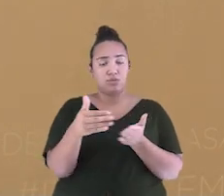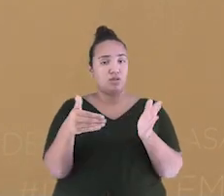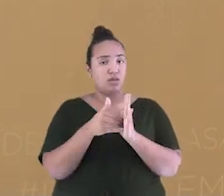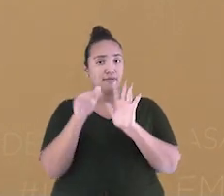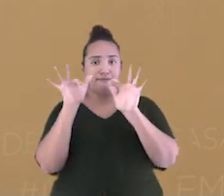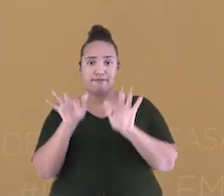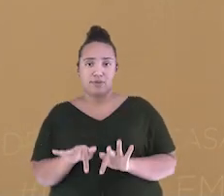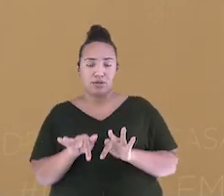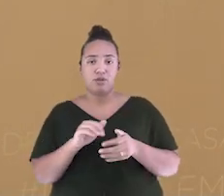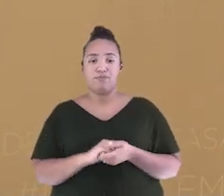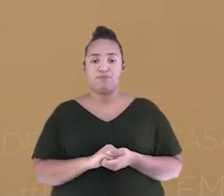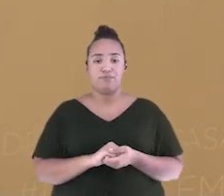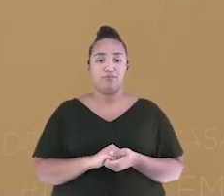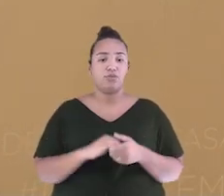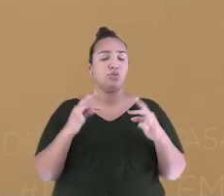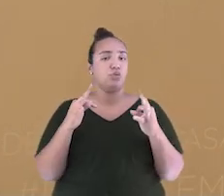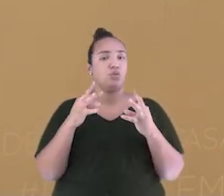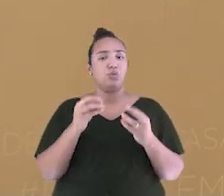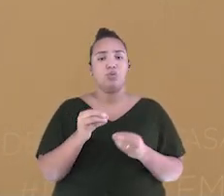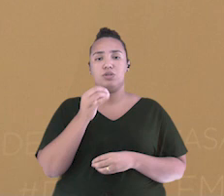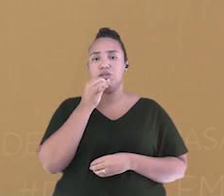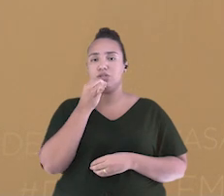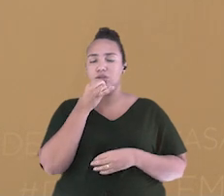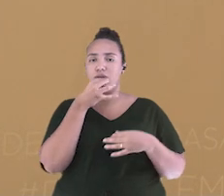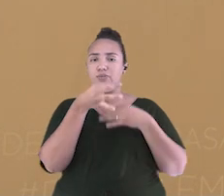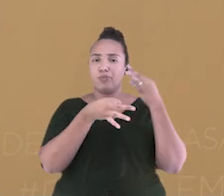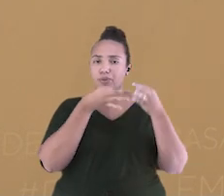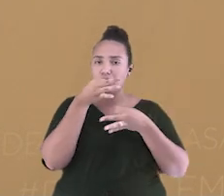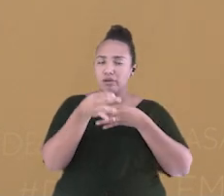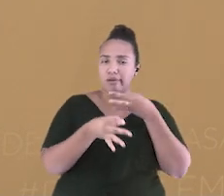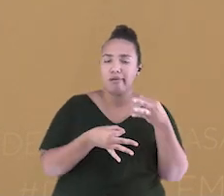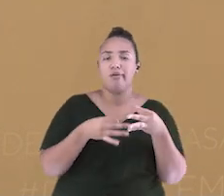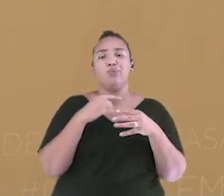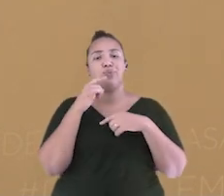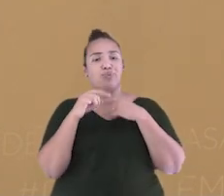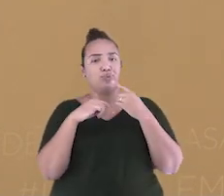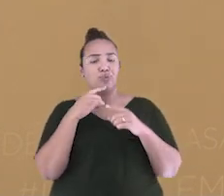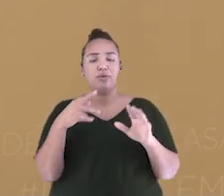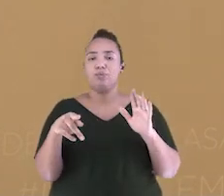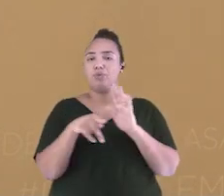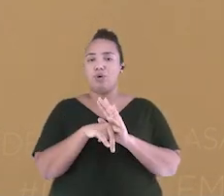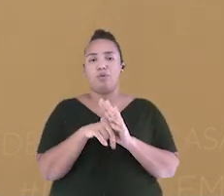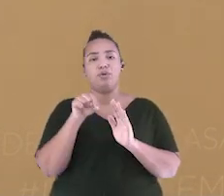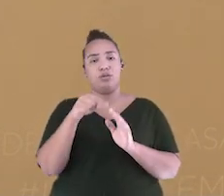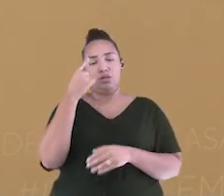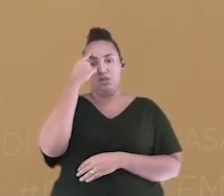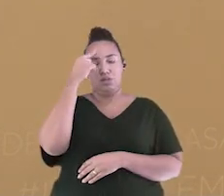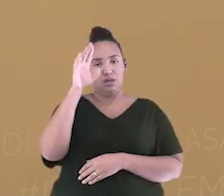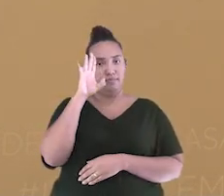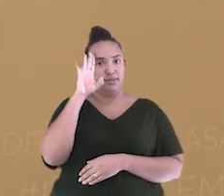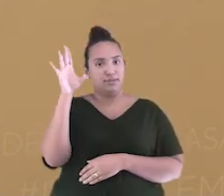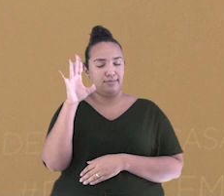do texto. Todos os exemplos, argumentos, questionamentos vão girar em torno dessa